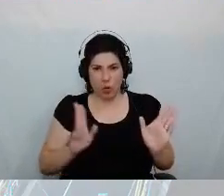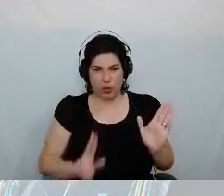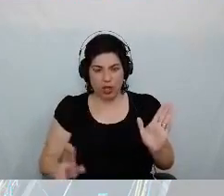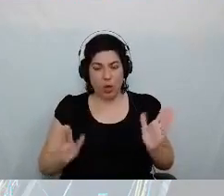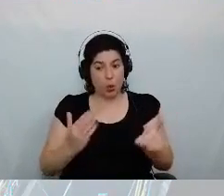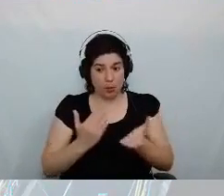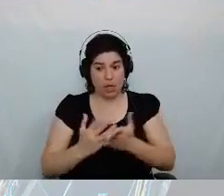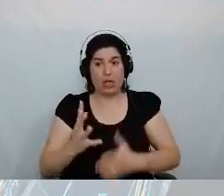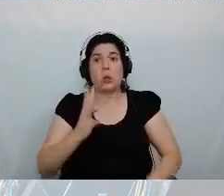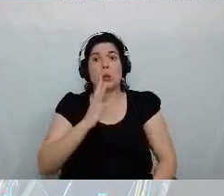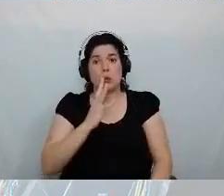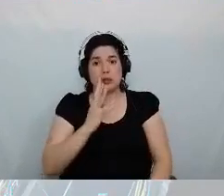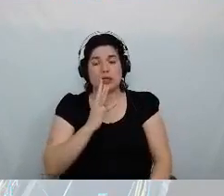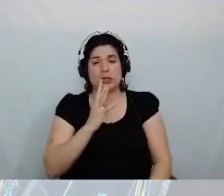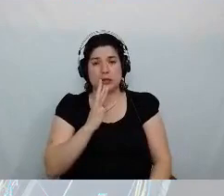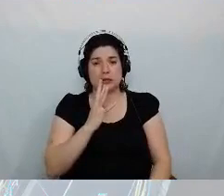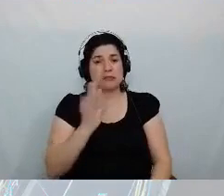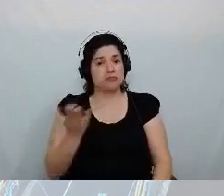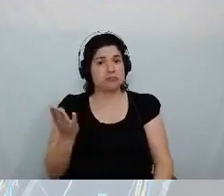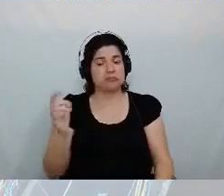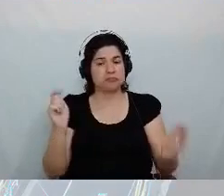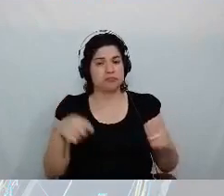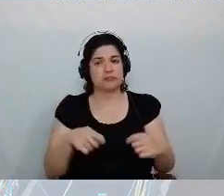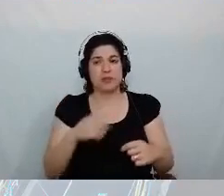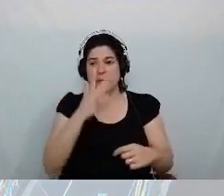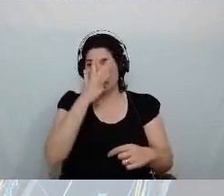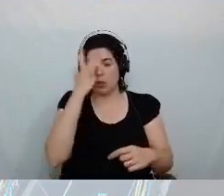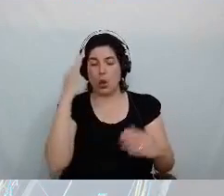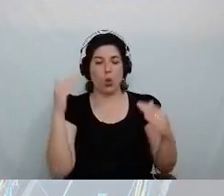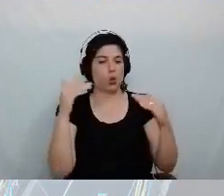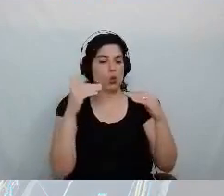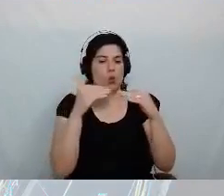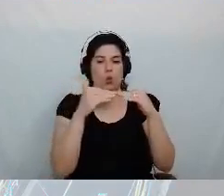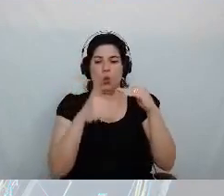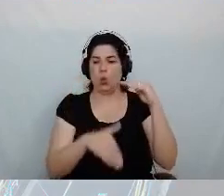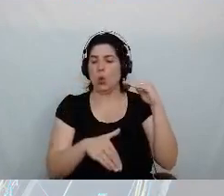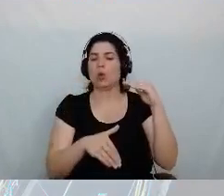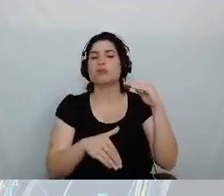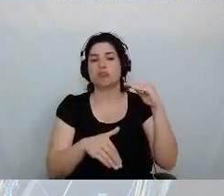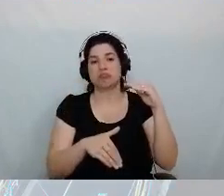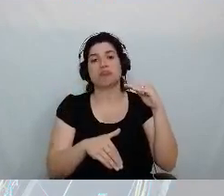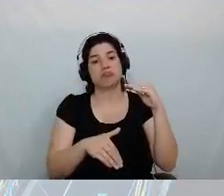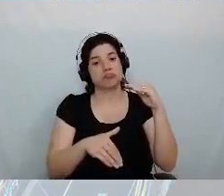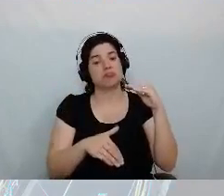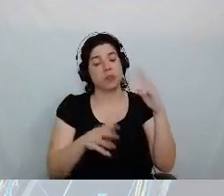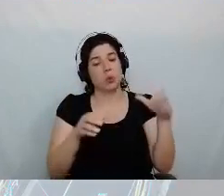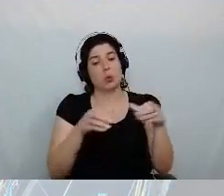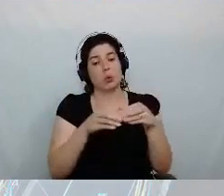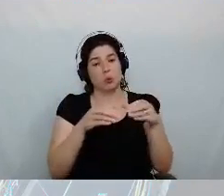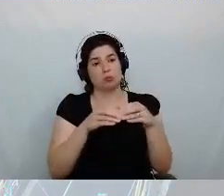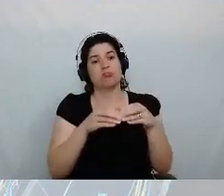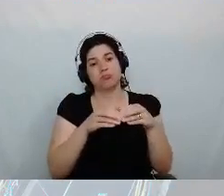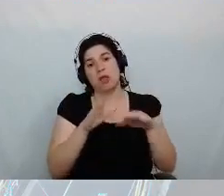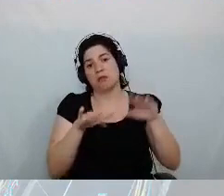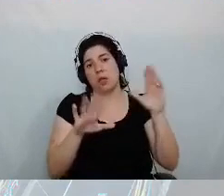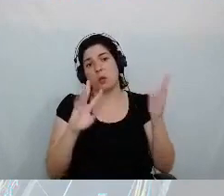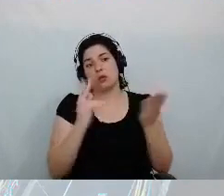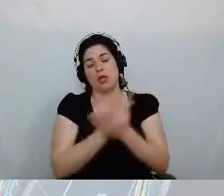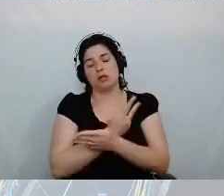conhecer. Alguém que não concorda, muito comum em equipe, certo? Passa